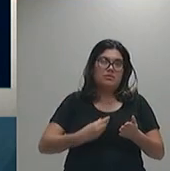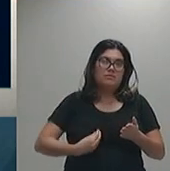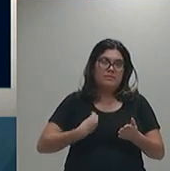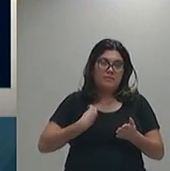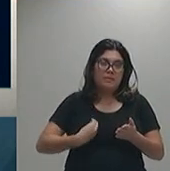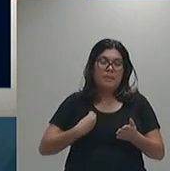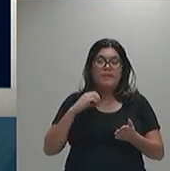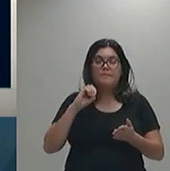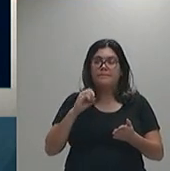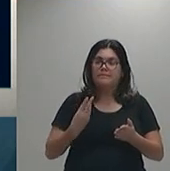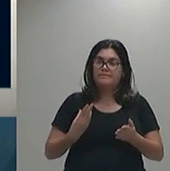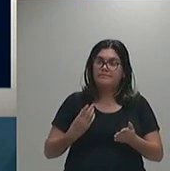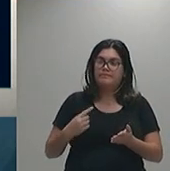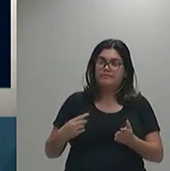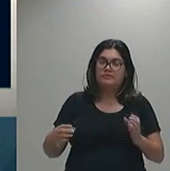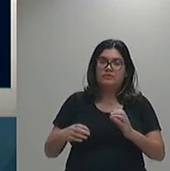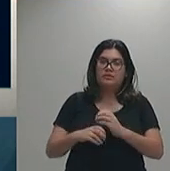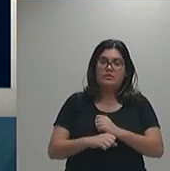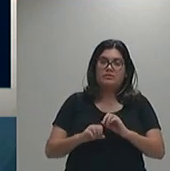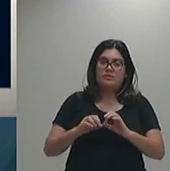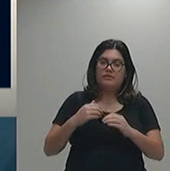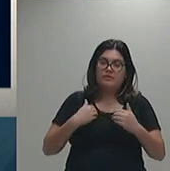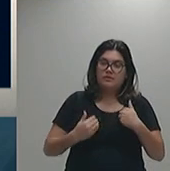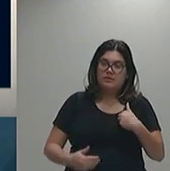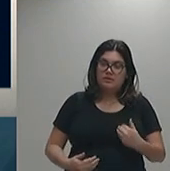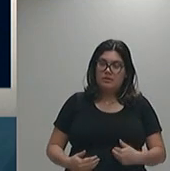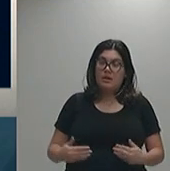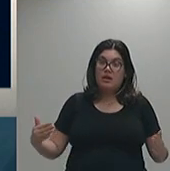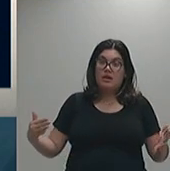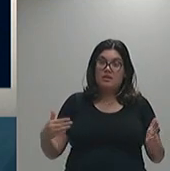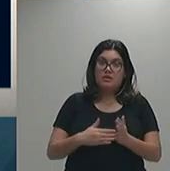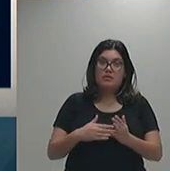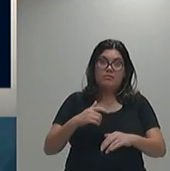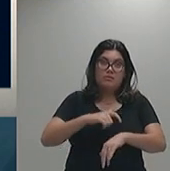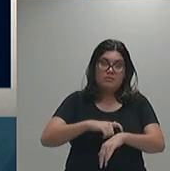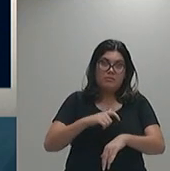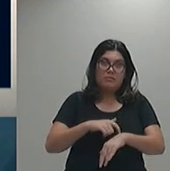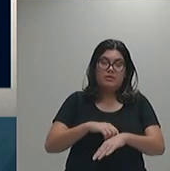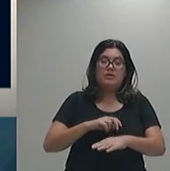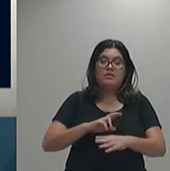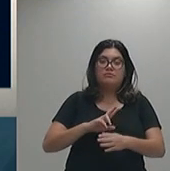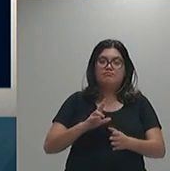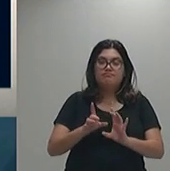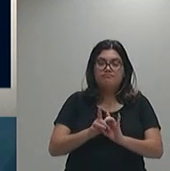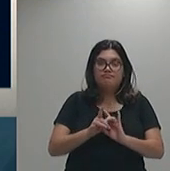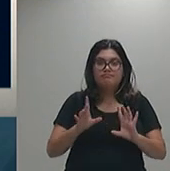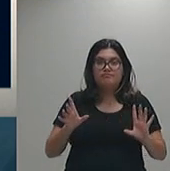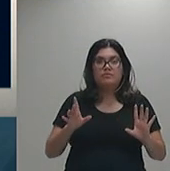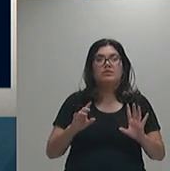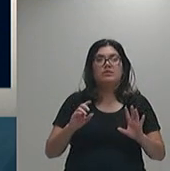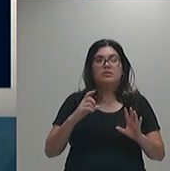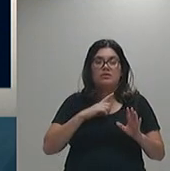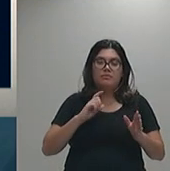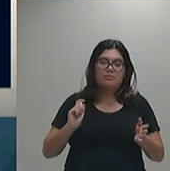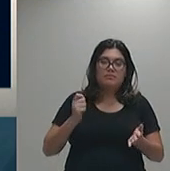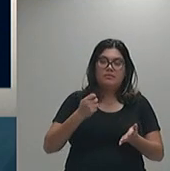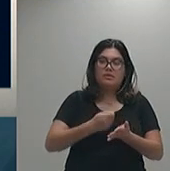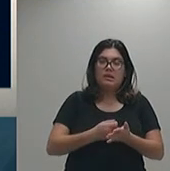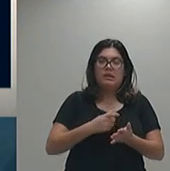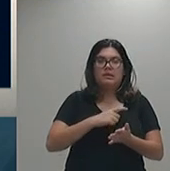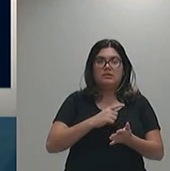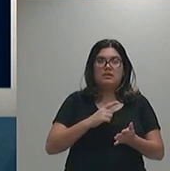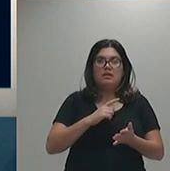sua incolumidade física até efetiva alta desde que o titular a arca integralmente com a contraprestação devida